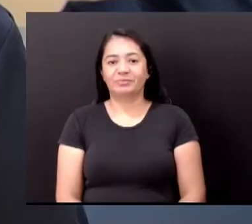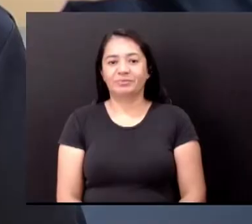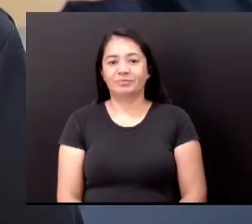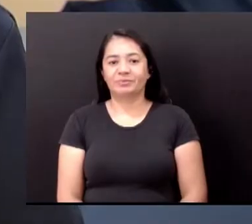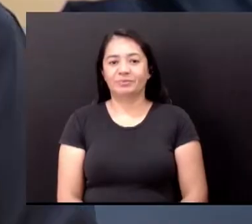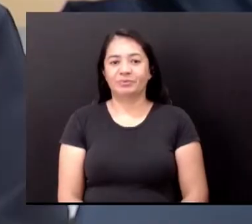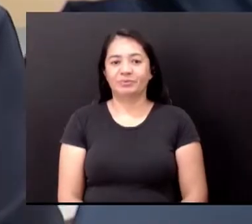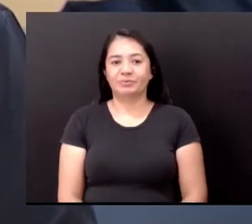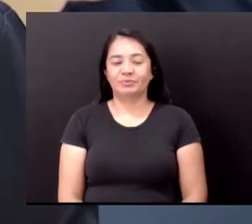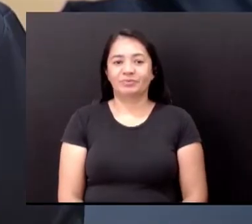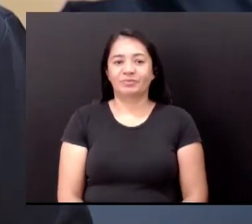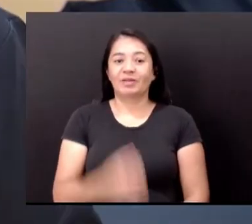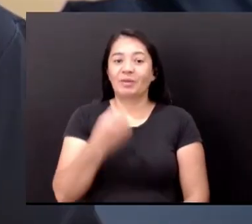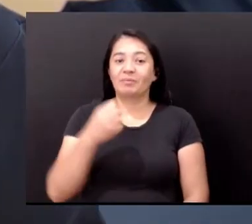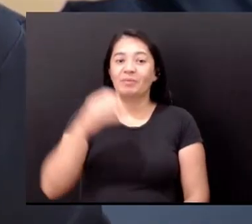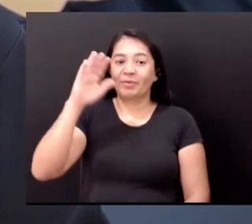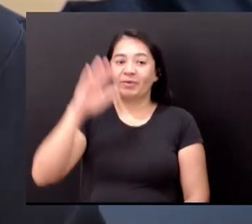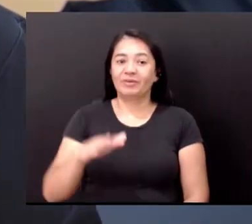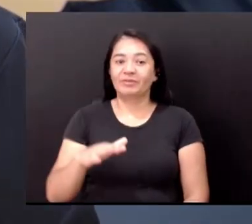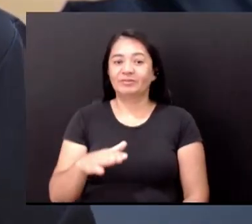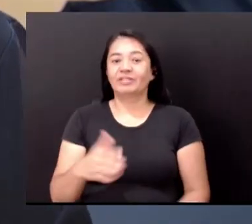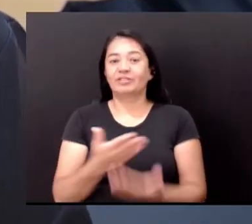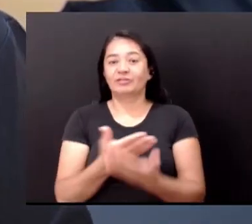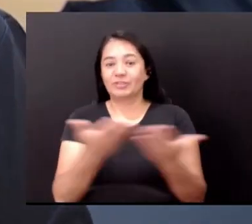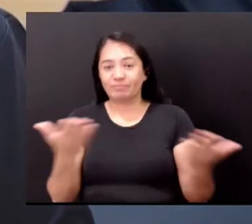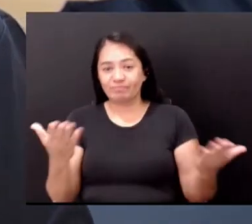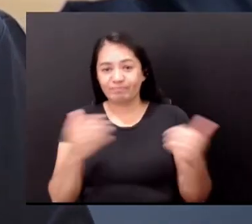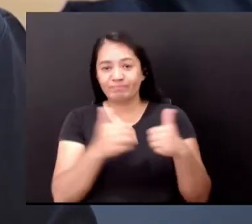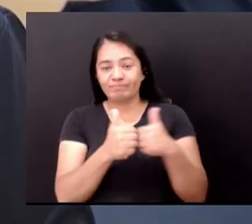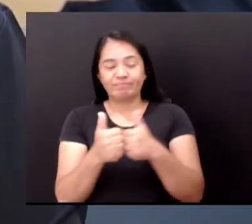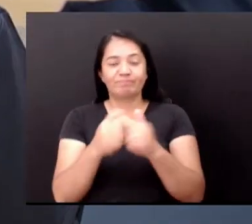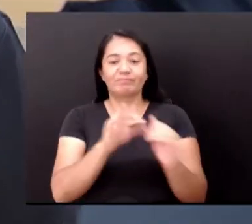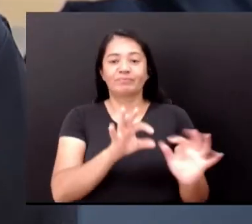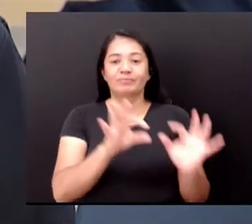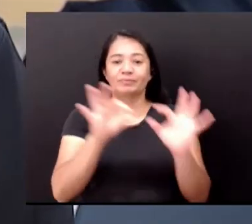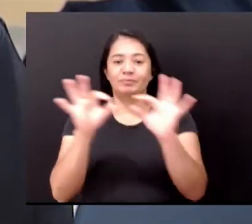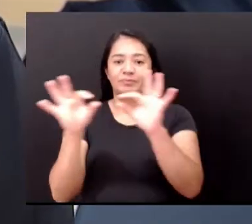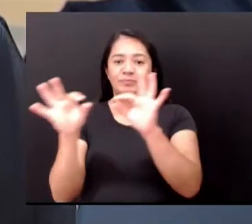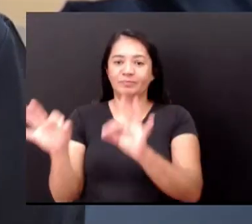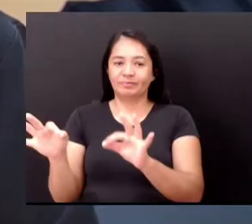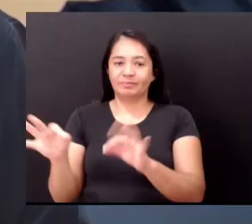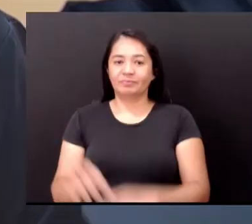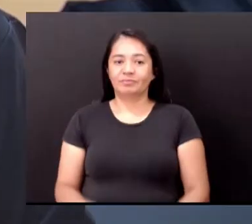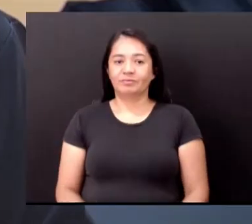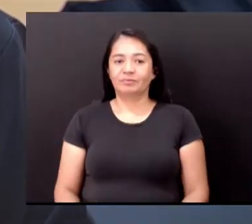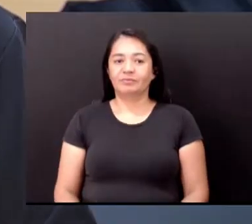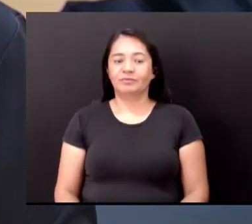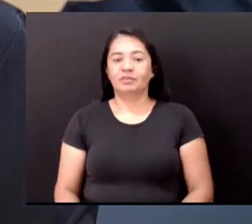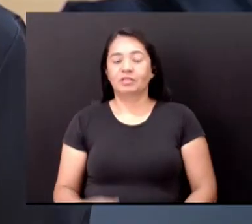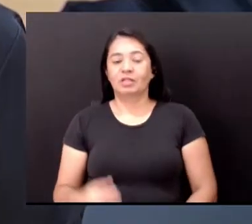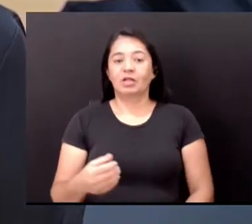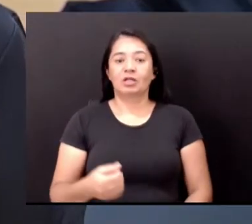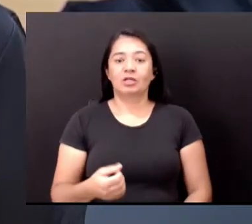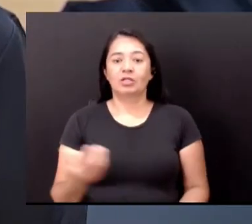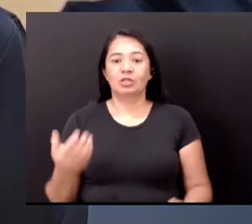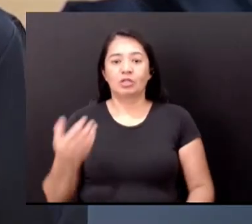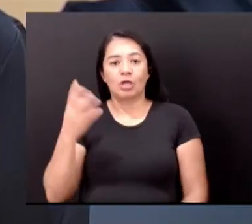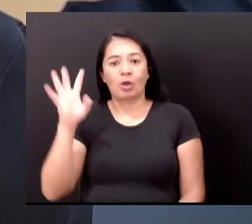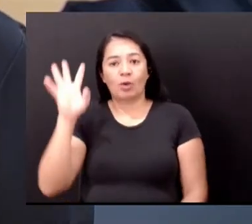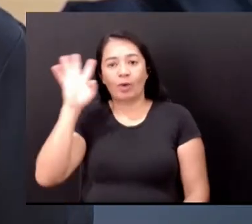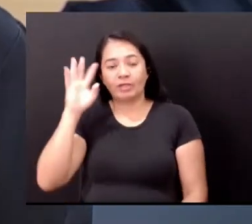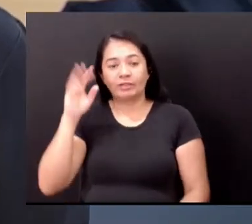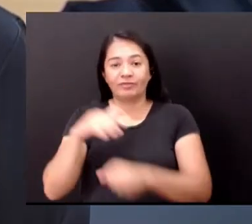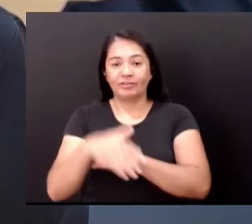Boa tarde, Gabriel. Boa tarde a você que assiste o Câmara Notícia. Na noite desta quarta-feira, os